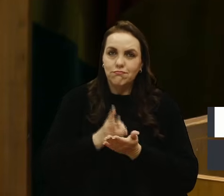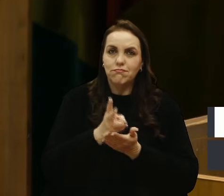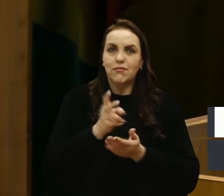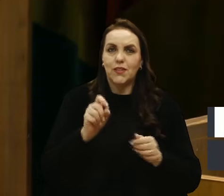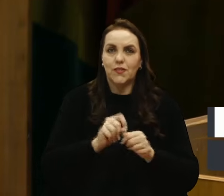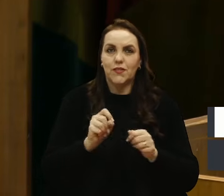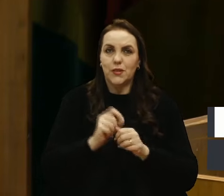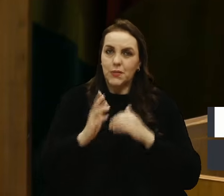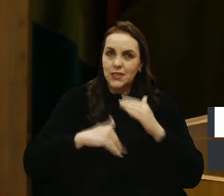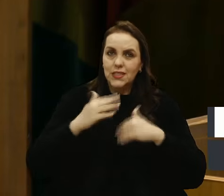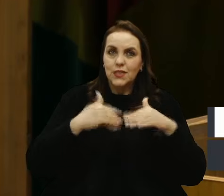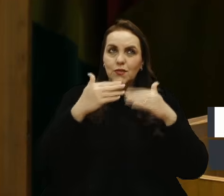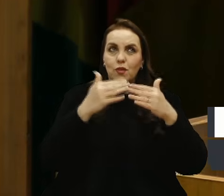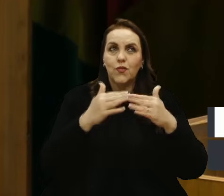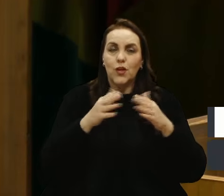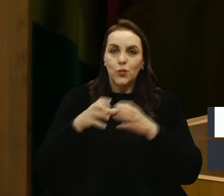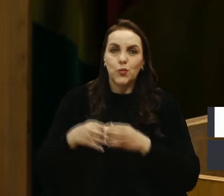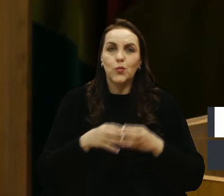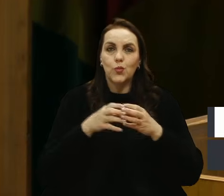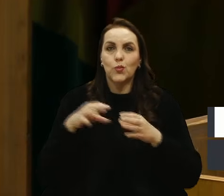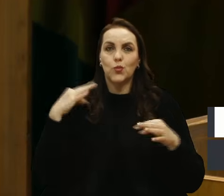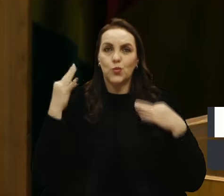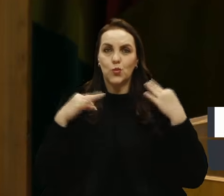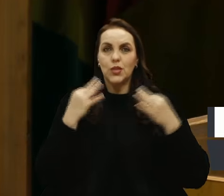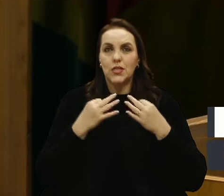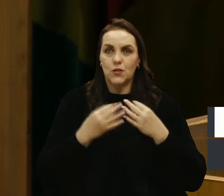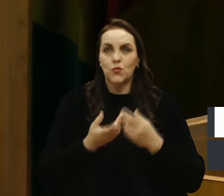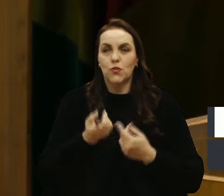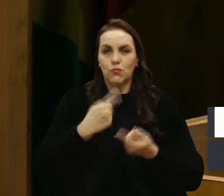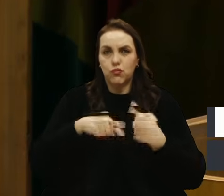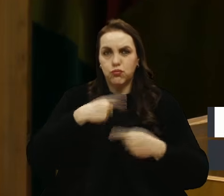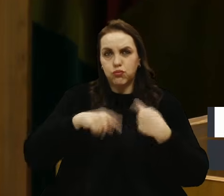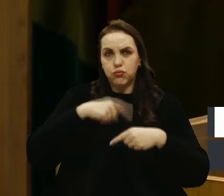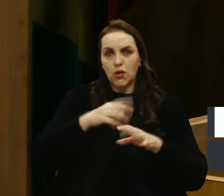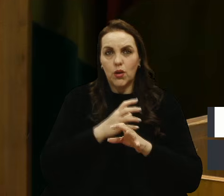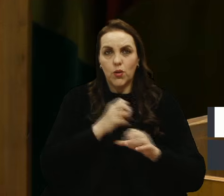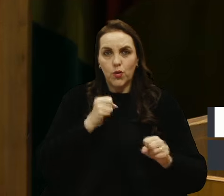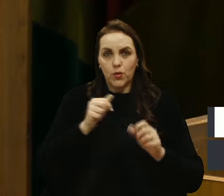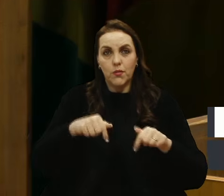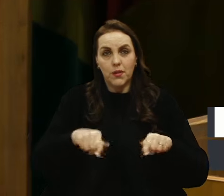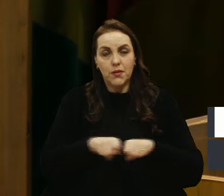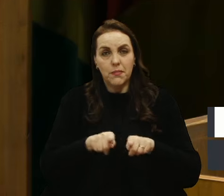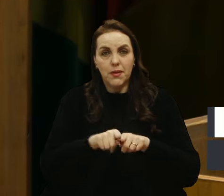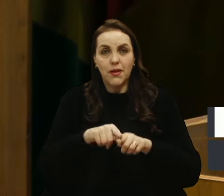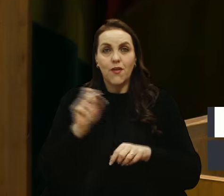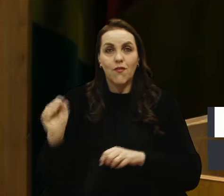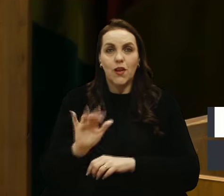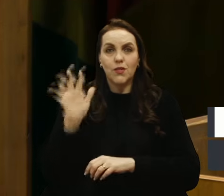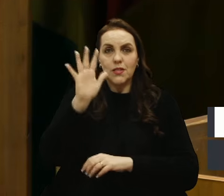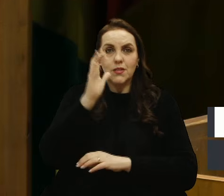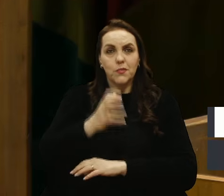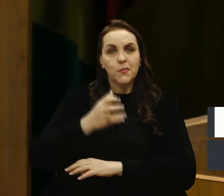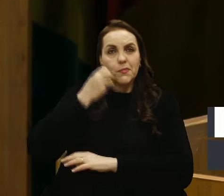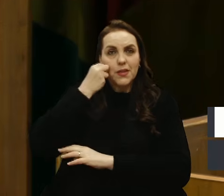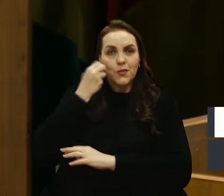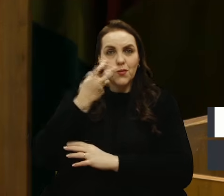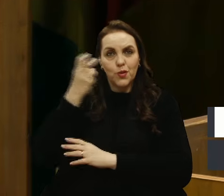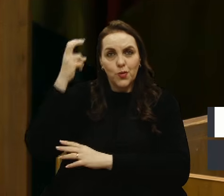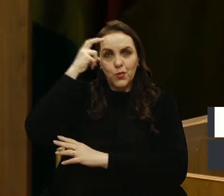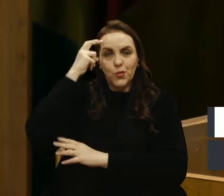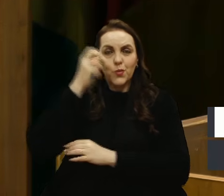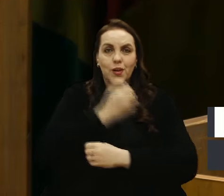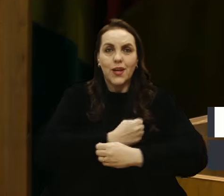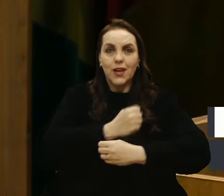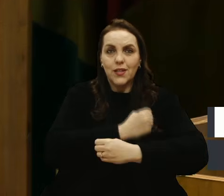realizado para desenvolver o turismo regenerativo, valorizando o patrimônio, a cultura, a gastronomia, os